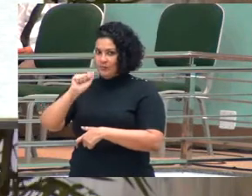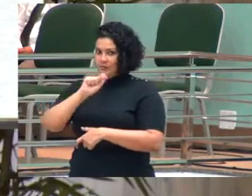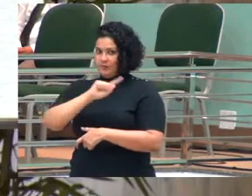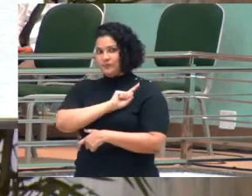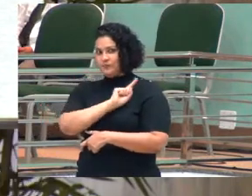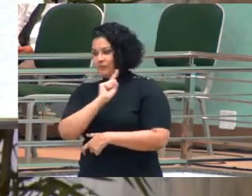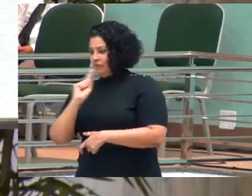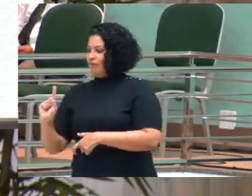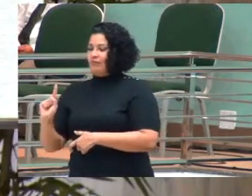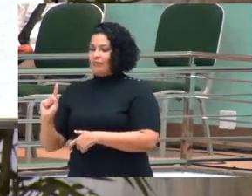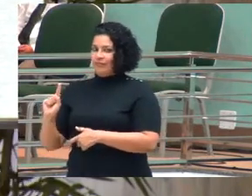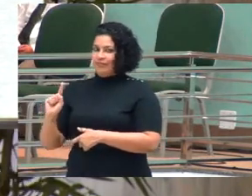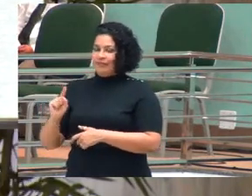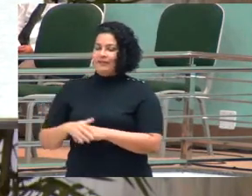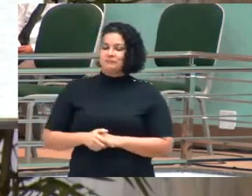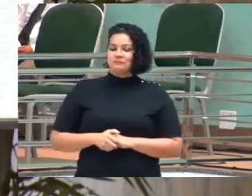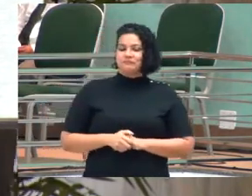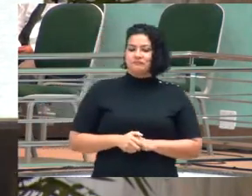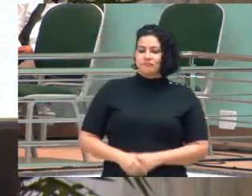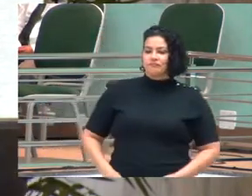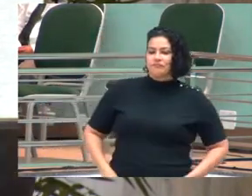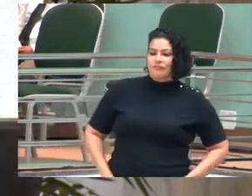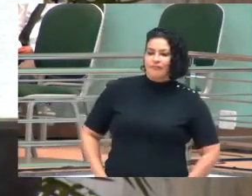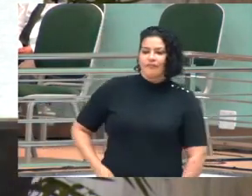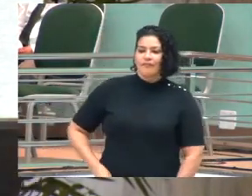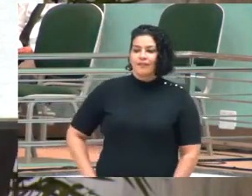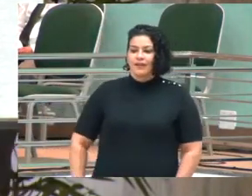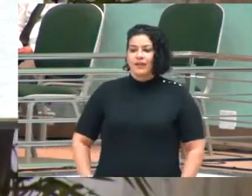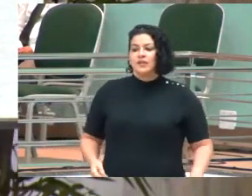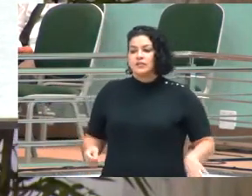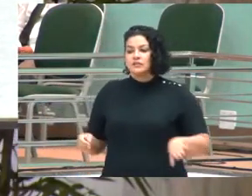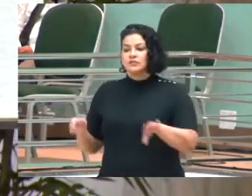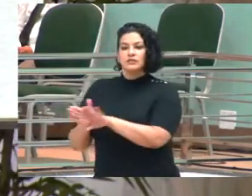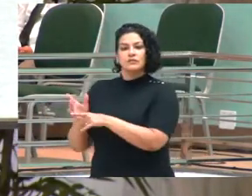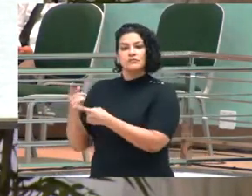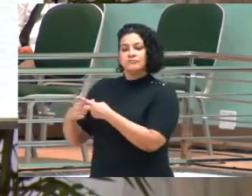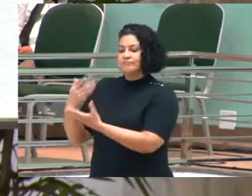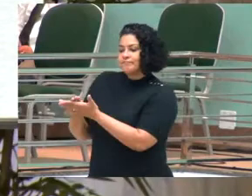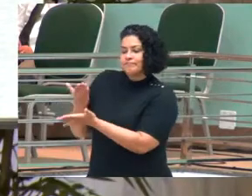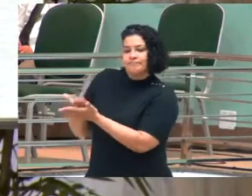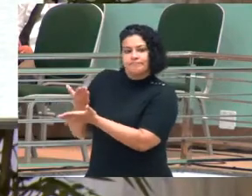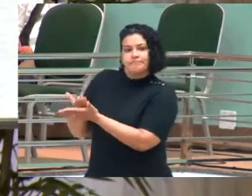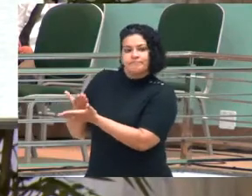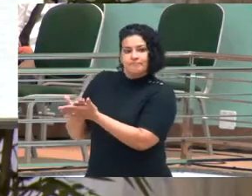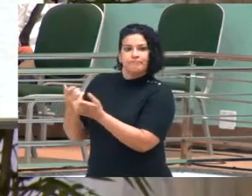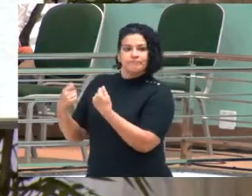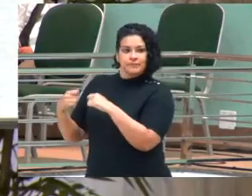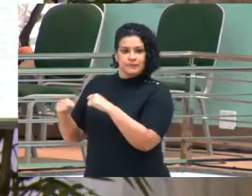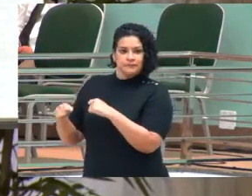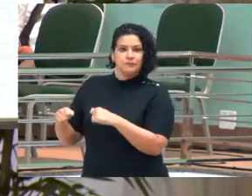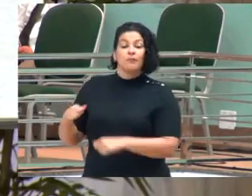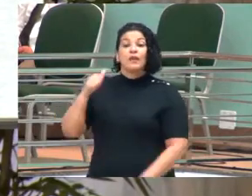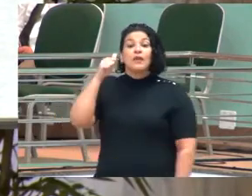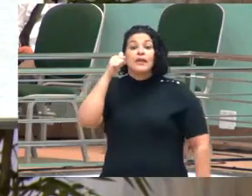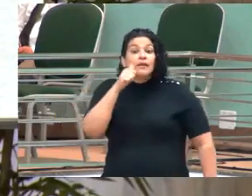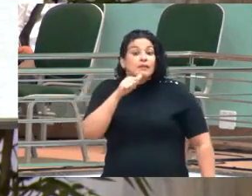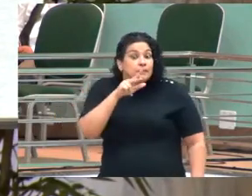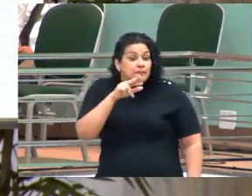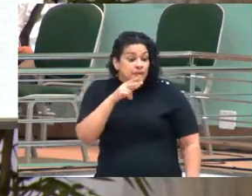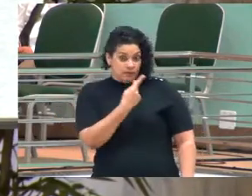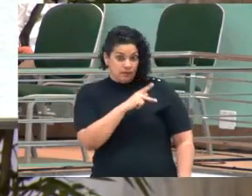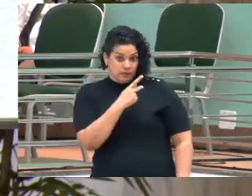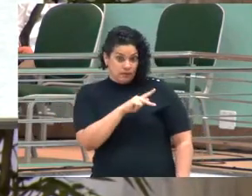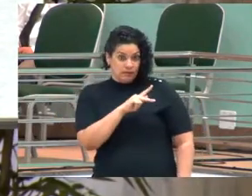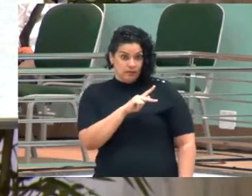irmã, chamada Salomé. Essa mulher era ruim como ele. Certa ocasião ela